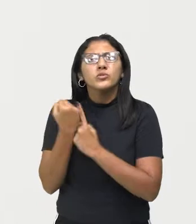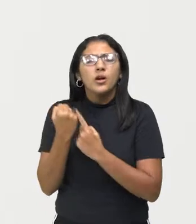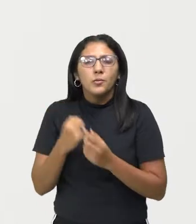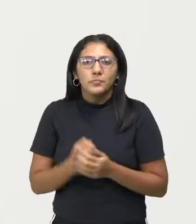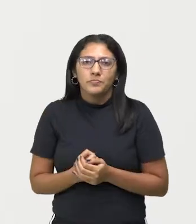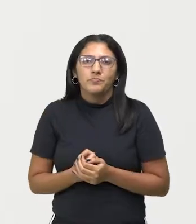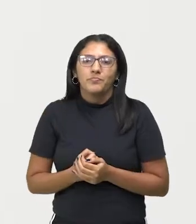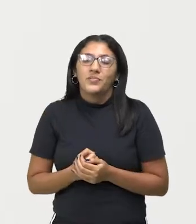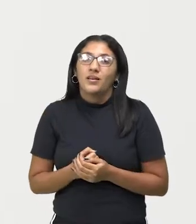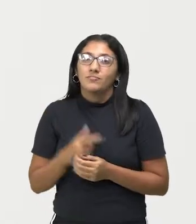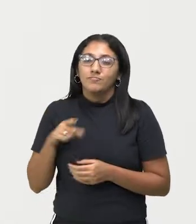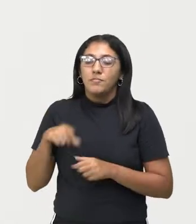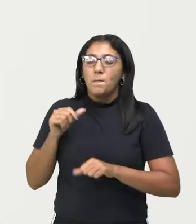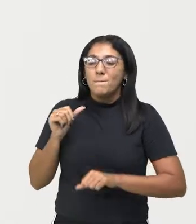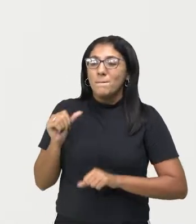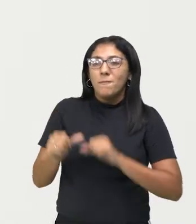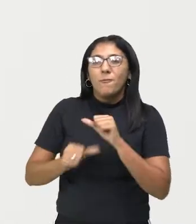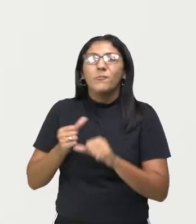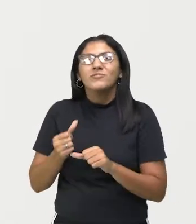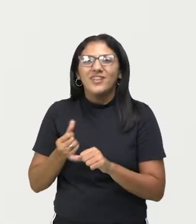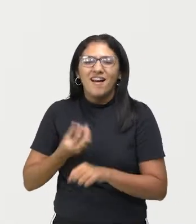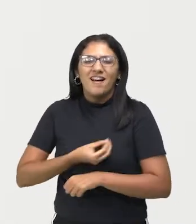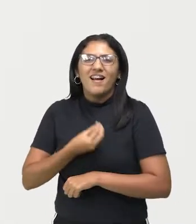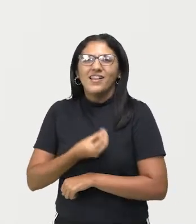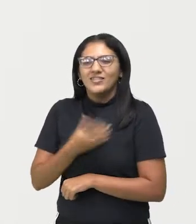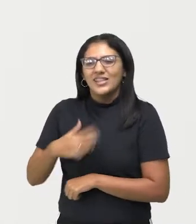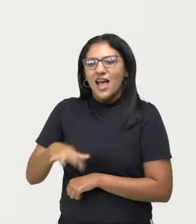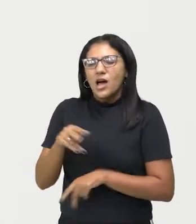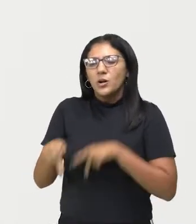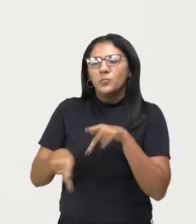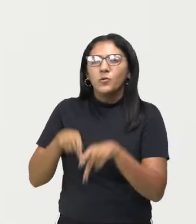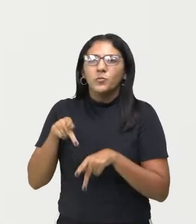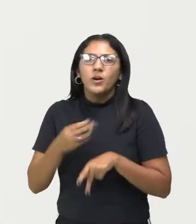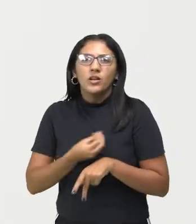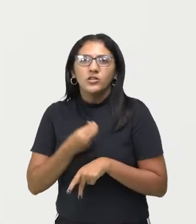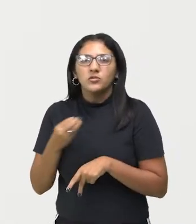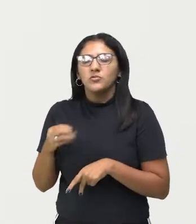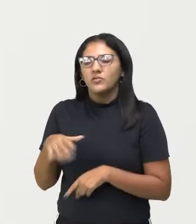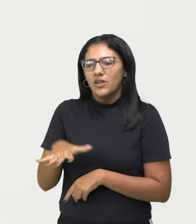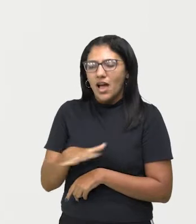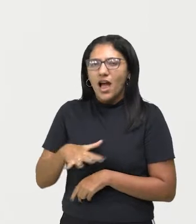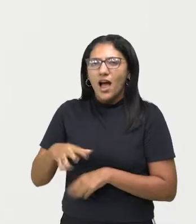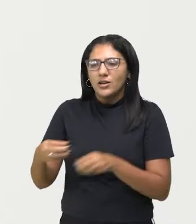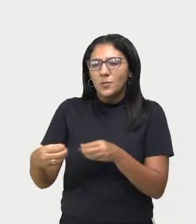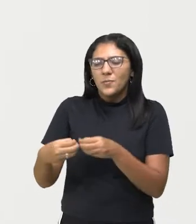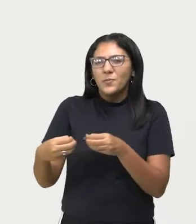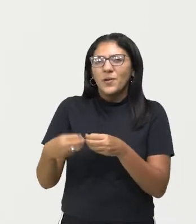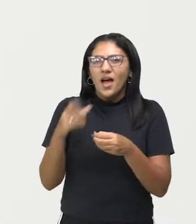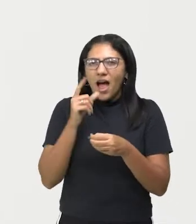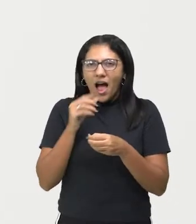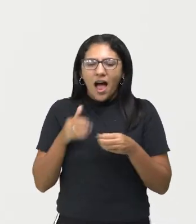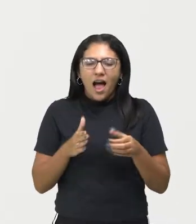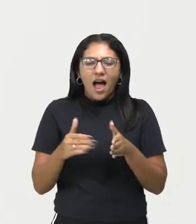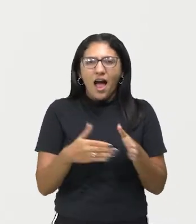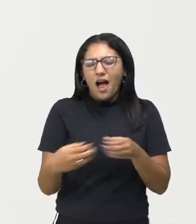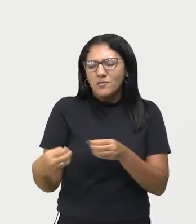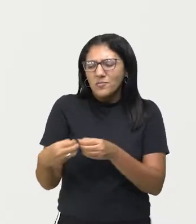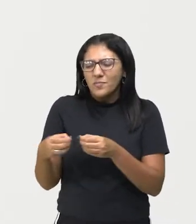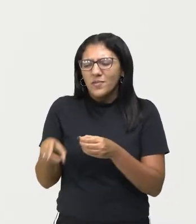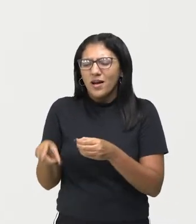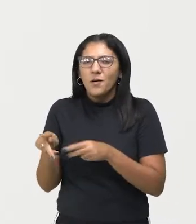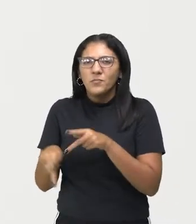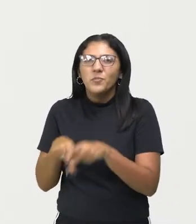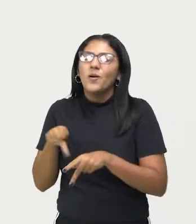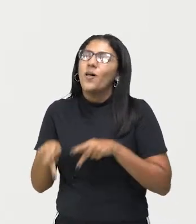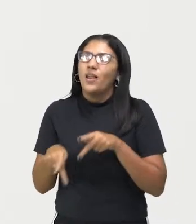vai modificar a forma de vida das populações que estão morando próximo daquele rio, que vivem daquele rio.